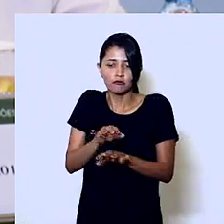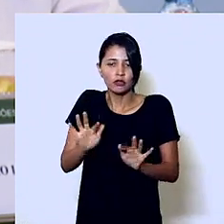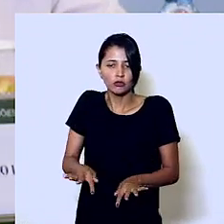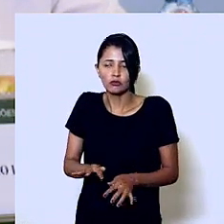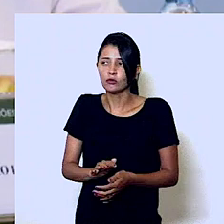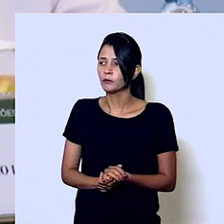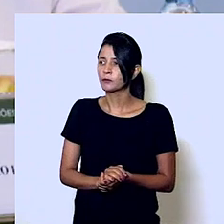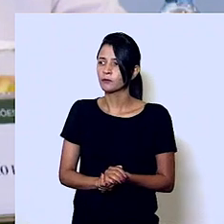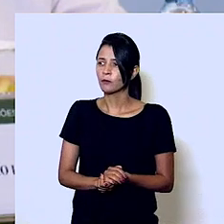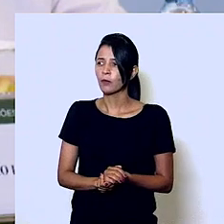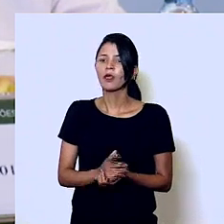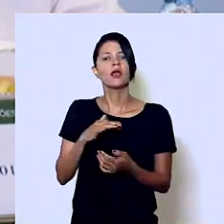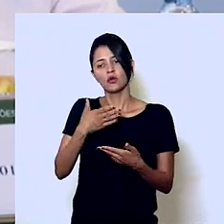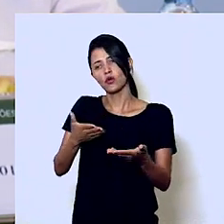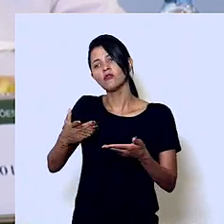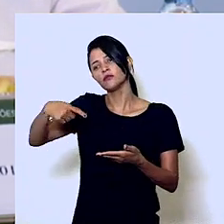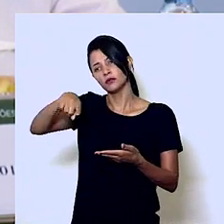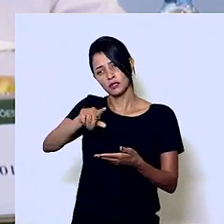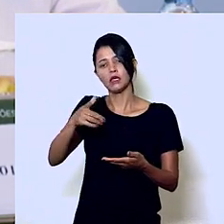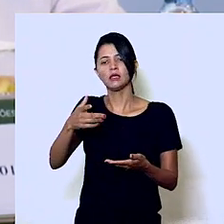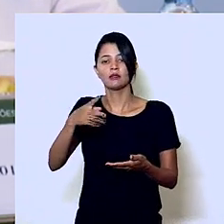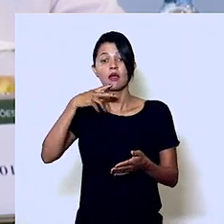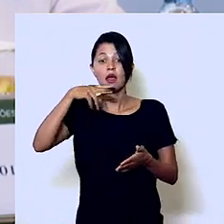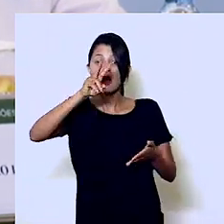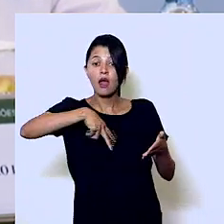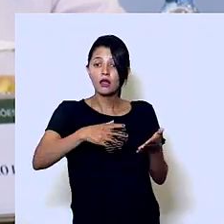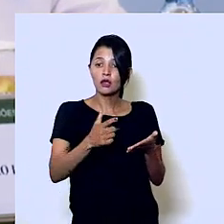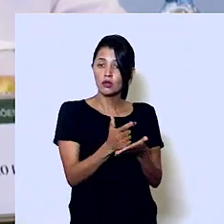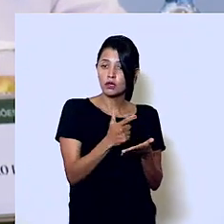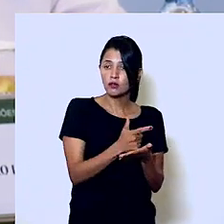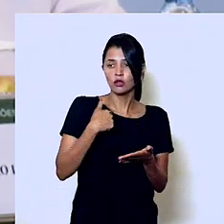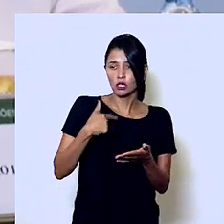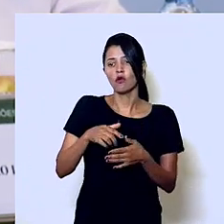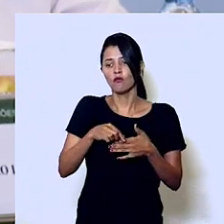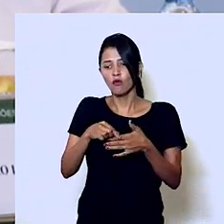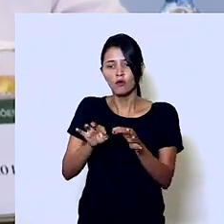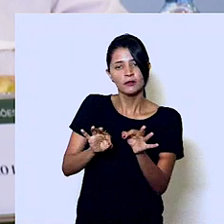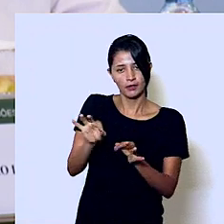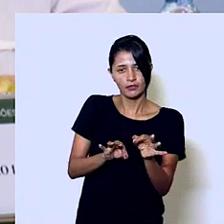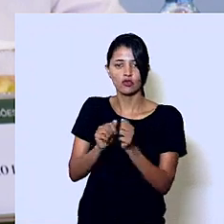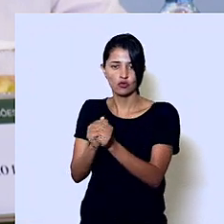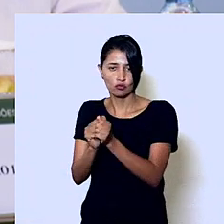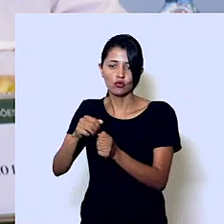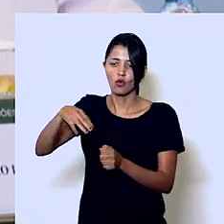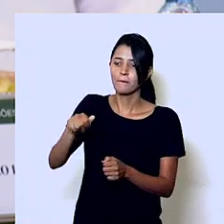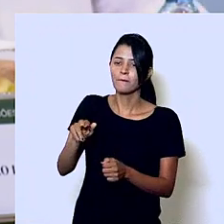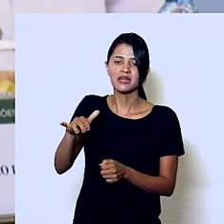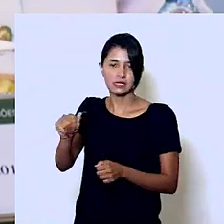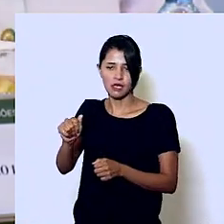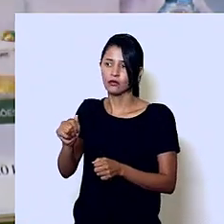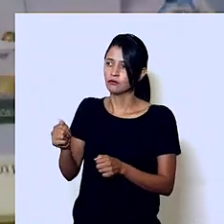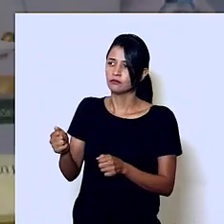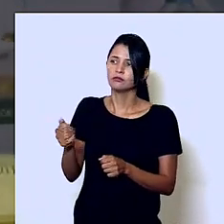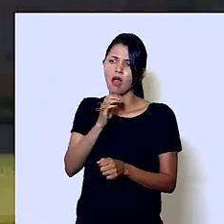convido a todos a lerem o livro que espero, conduzido aí pela força do nosso Marcelo Jardim, sair em breve, né, Marcelo?